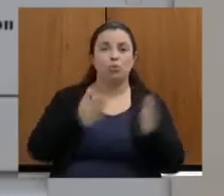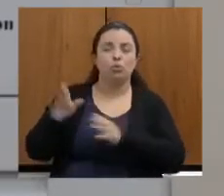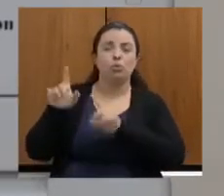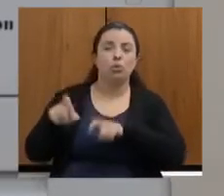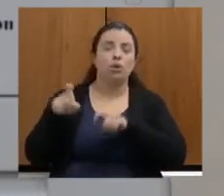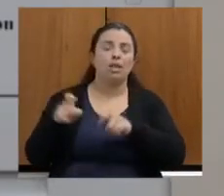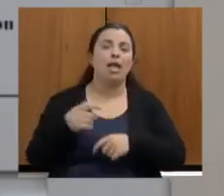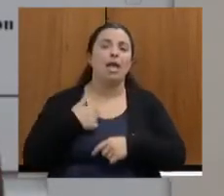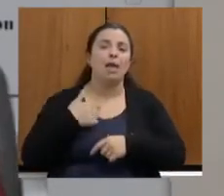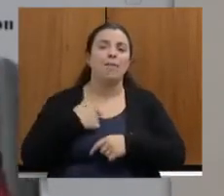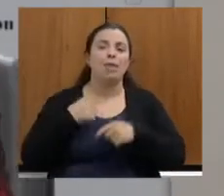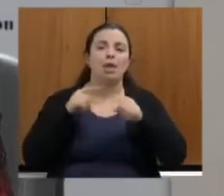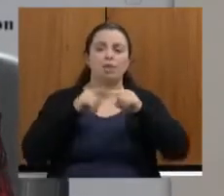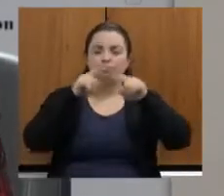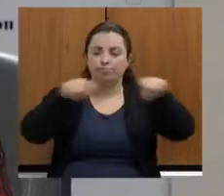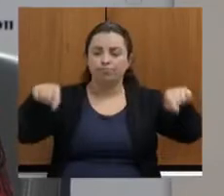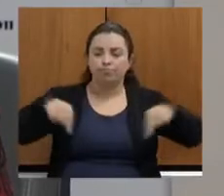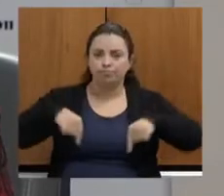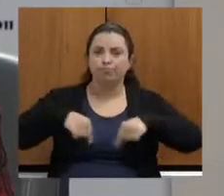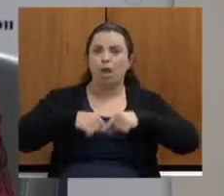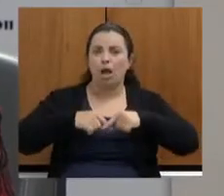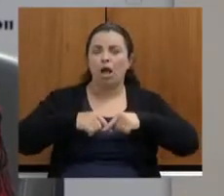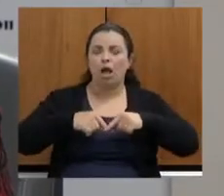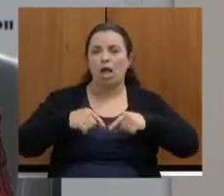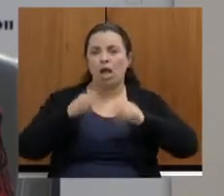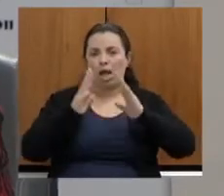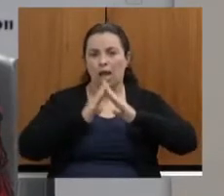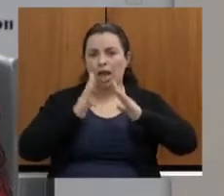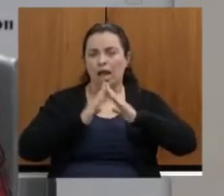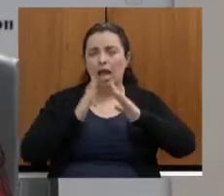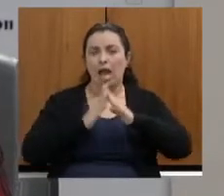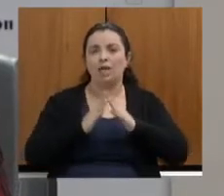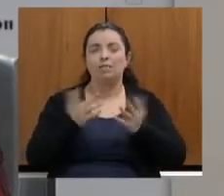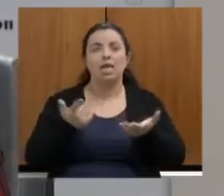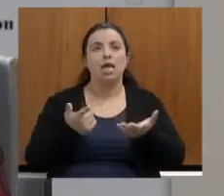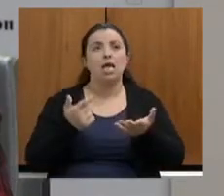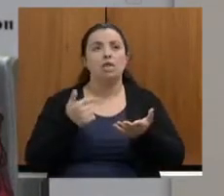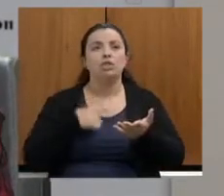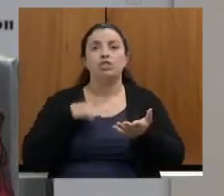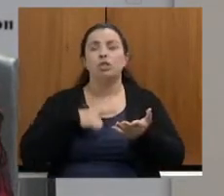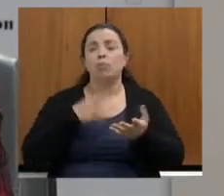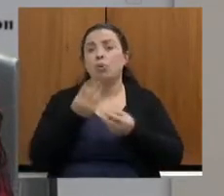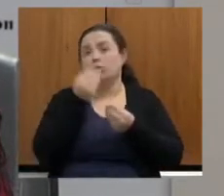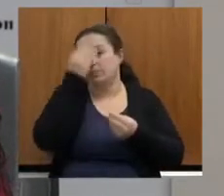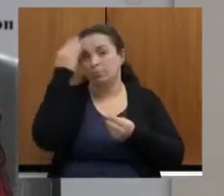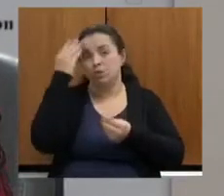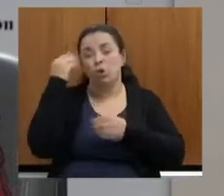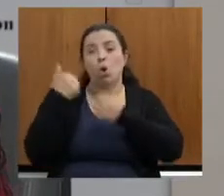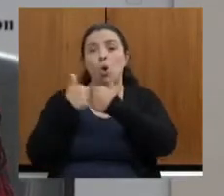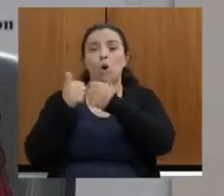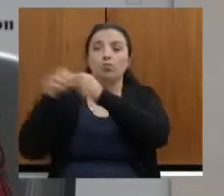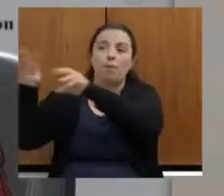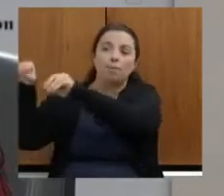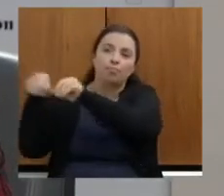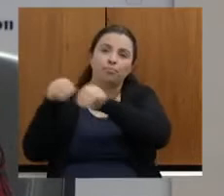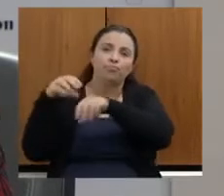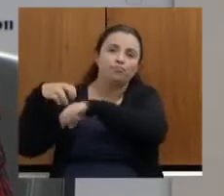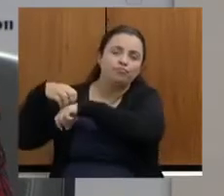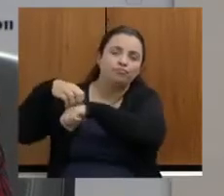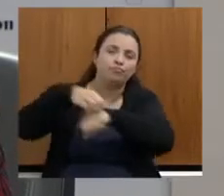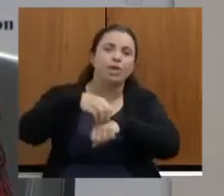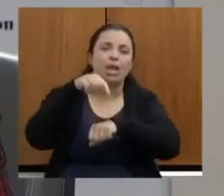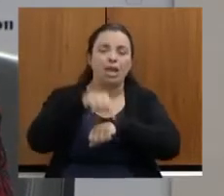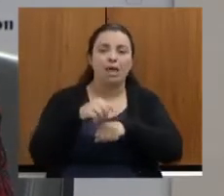propriedade porque ela é uma unidade demonstrativa a cada mês a cada 15 dias eu recebi a ônibus de gente ali na propriedade a propriedade pequenininha